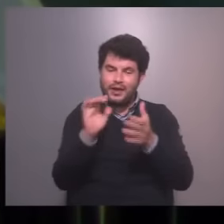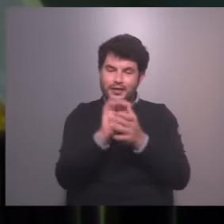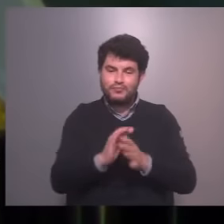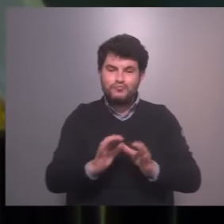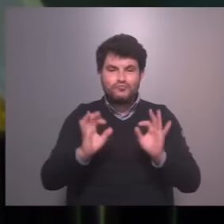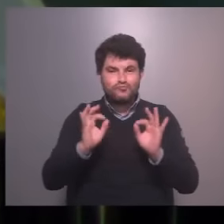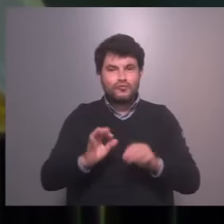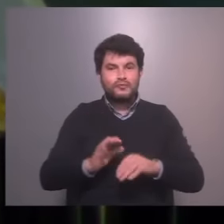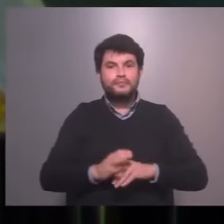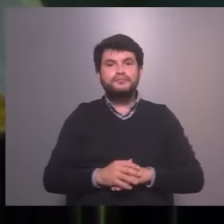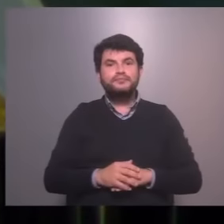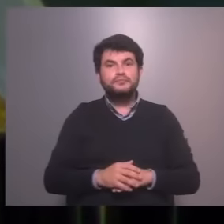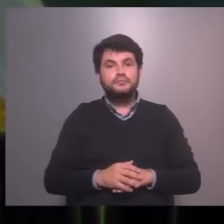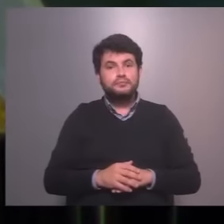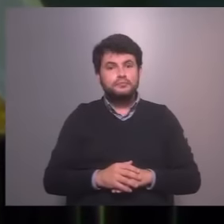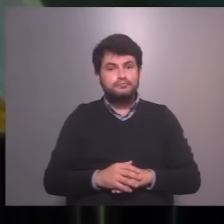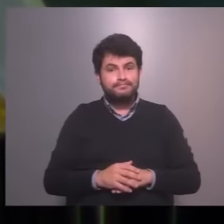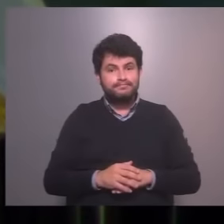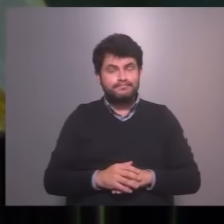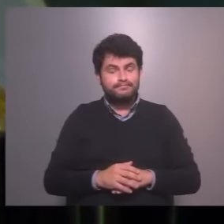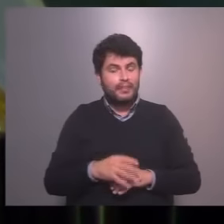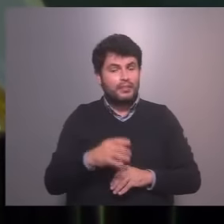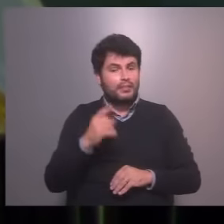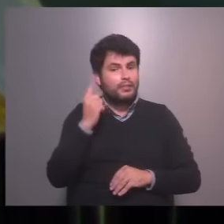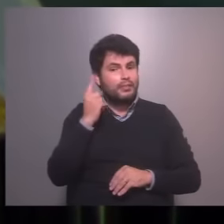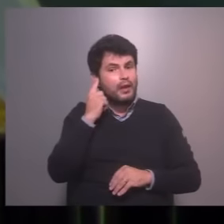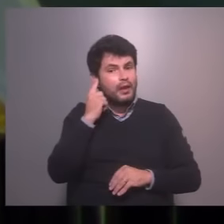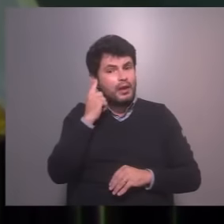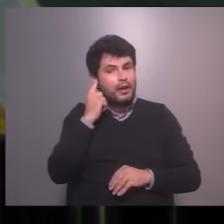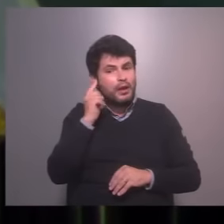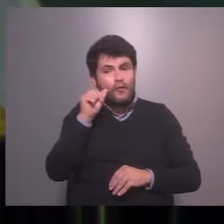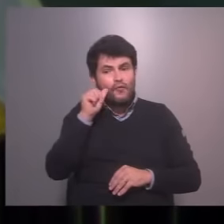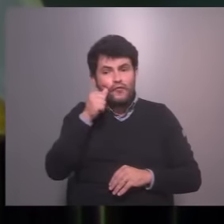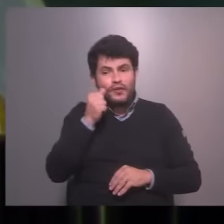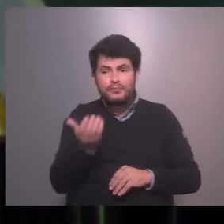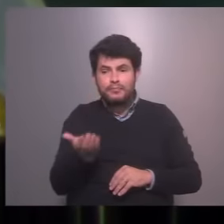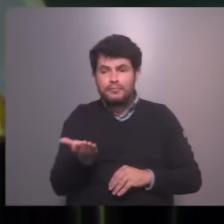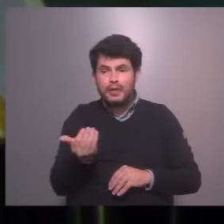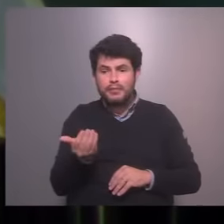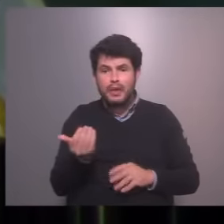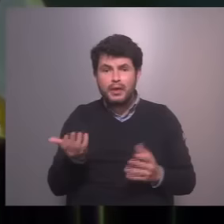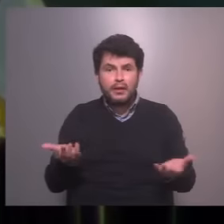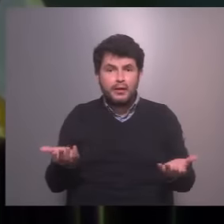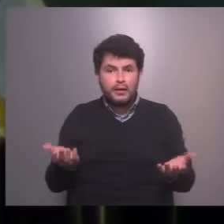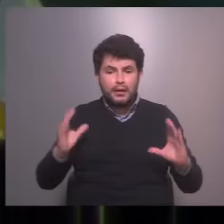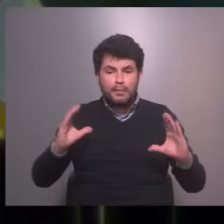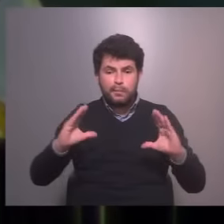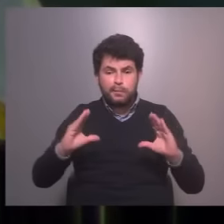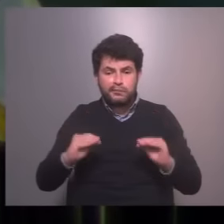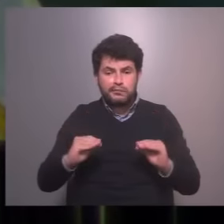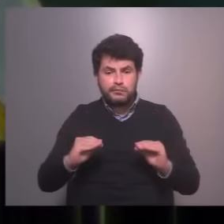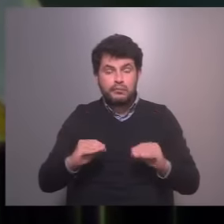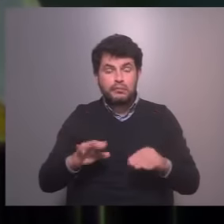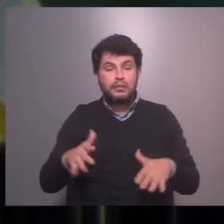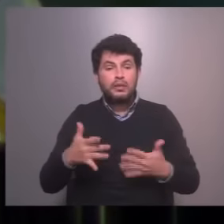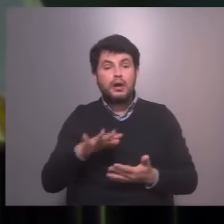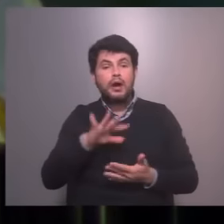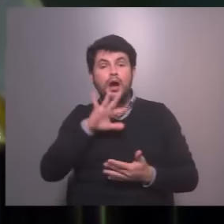Jesus e os seus discípulos foram também convidados para o casamento. A certa